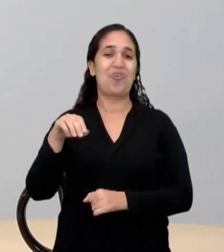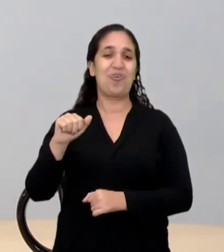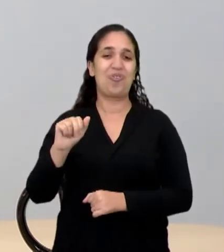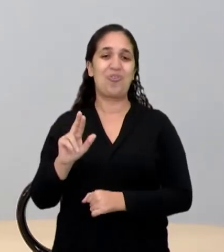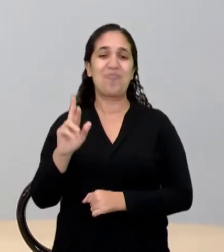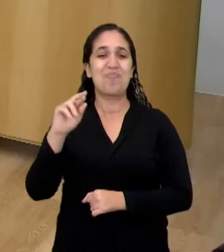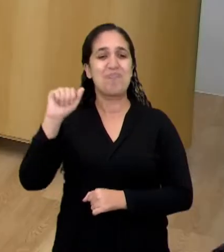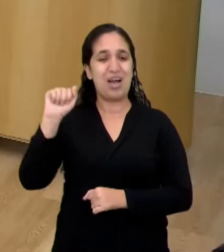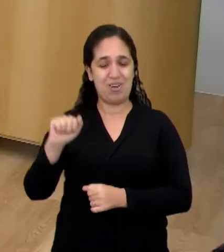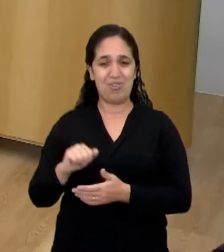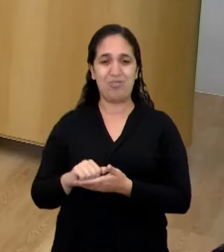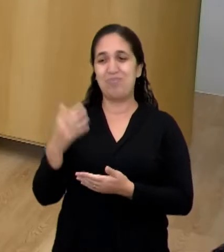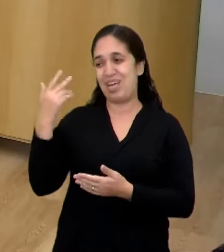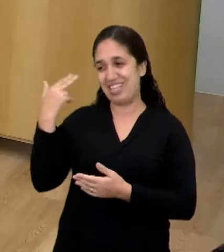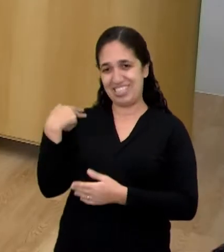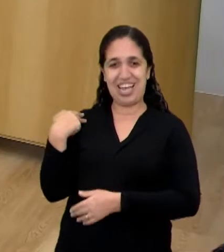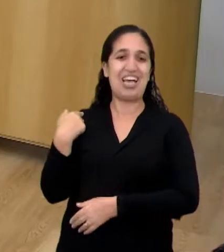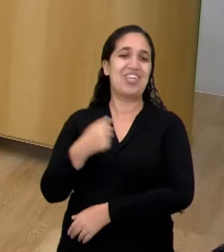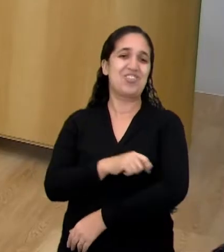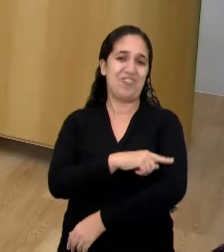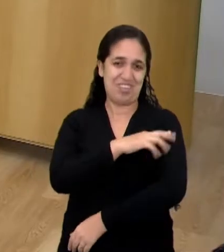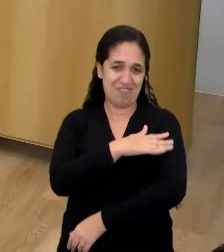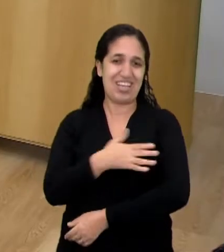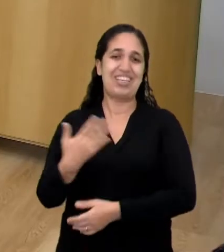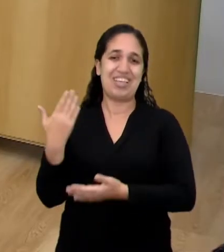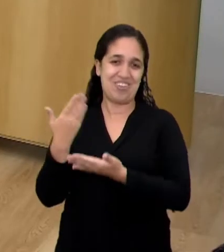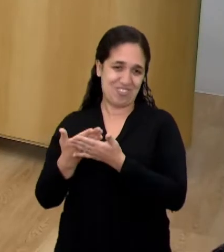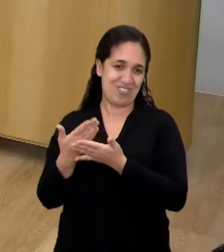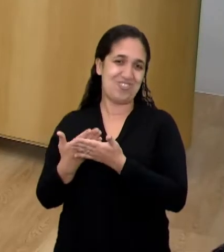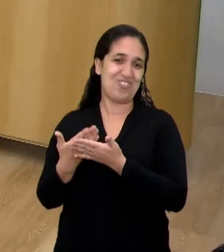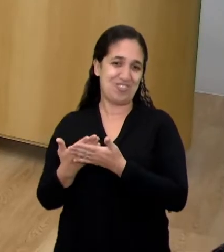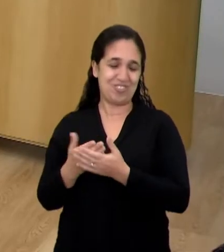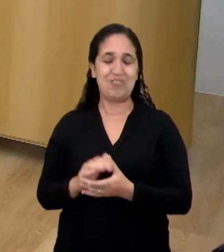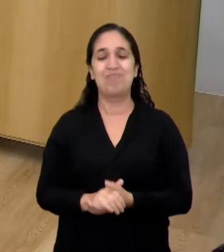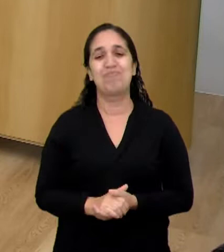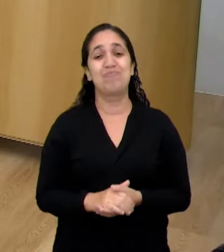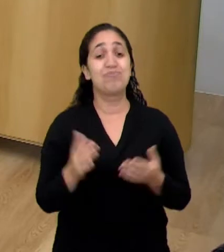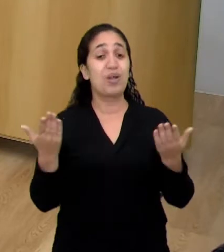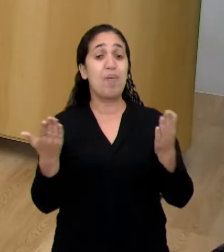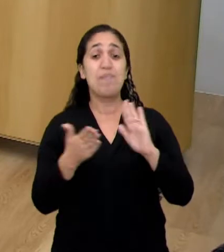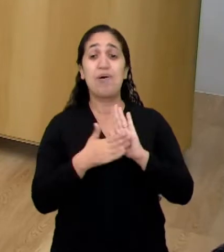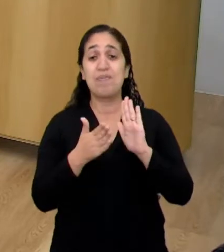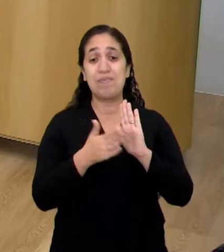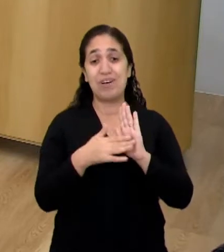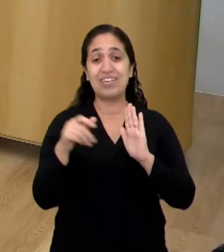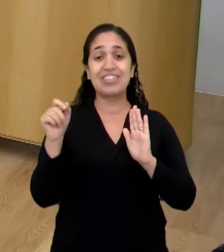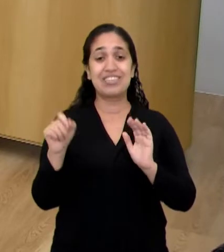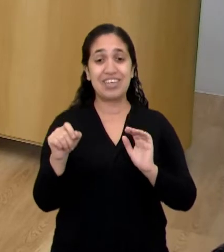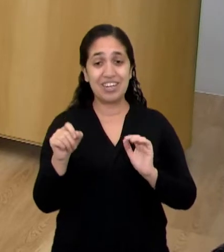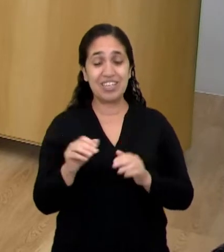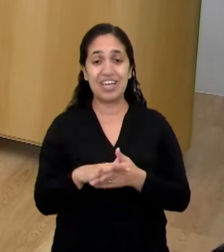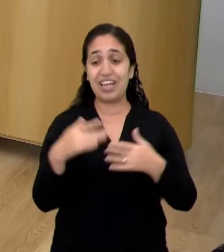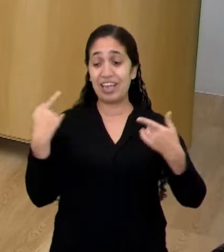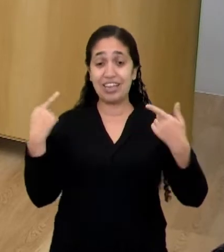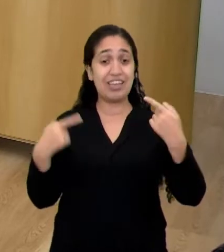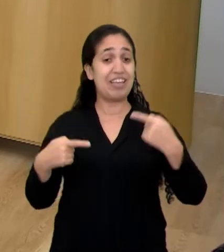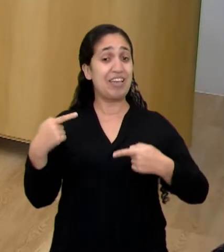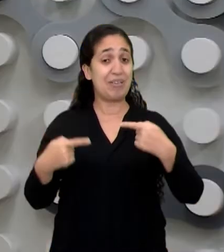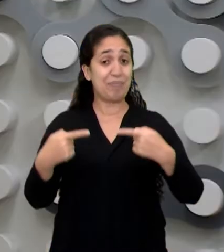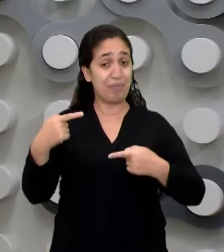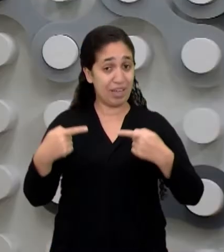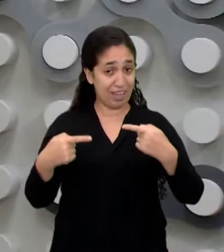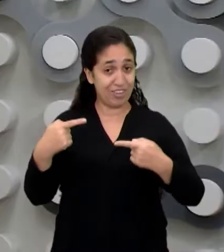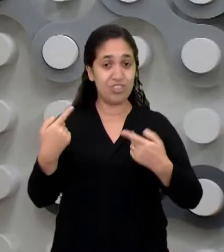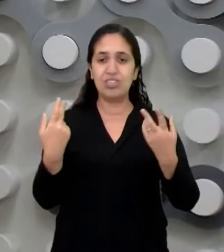a gente né? trabalhava muito no fundamental, né? Sim. Então, a nossa aula de hoje, a proposta é essa, gente, é fazer um debate aqui. Então, a gente vai trazer